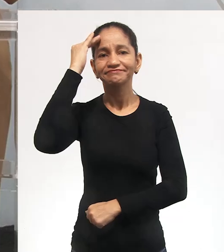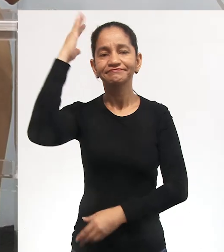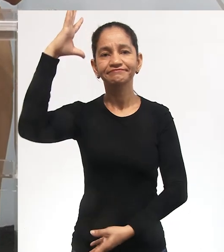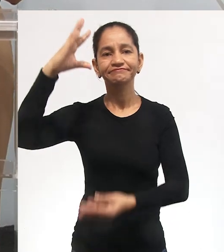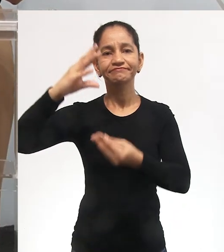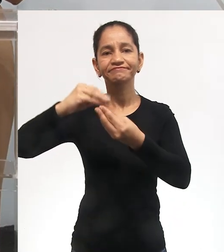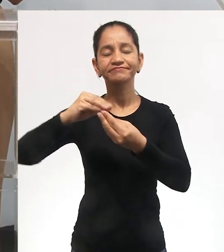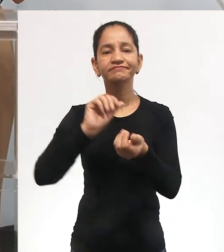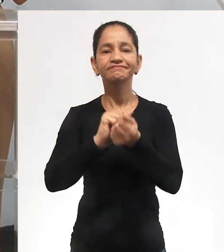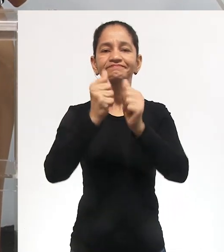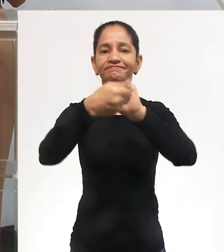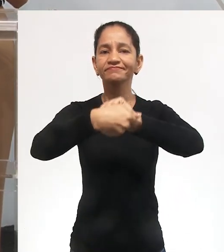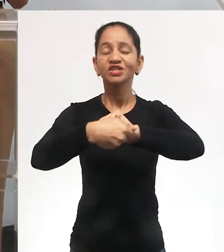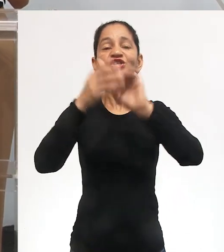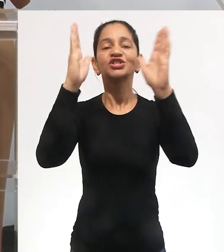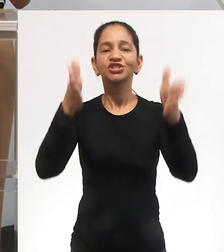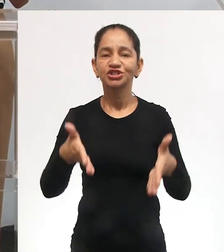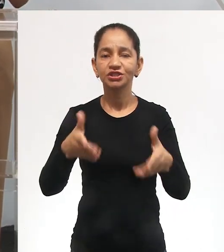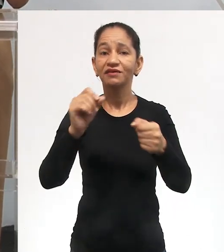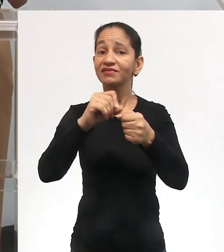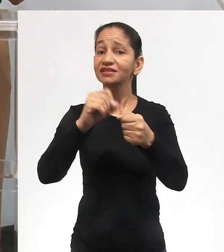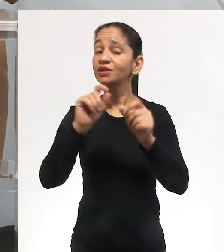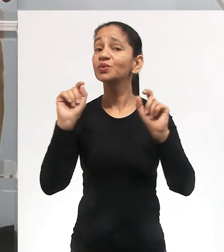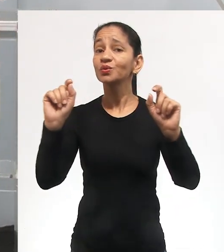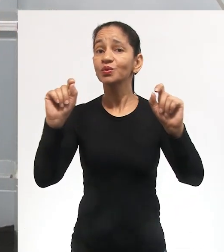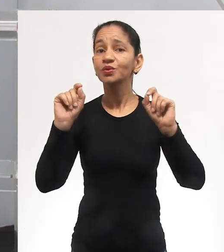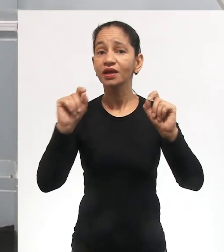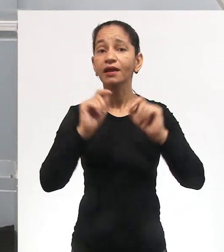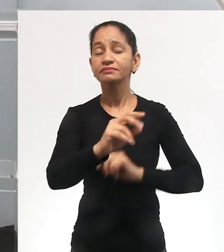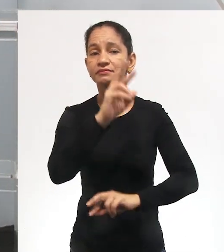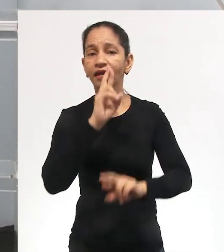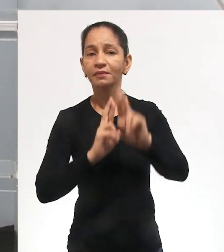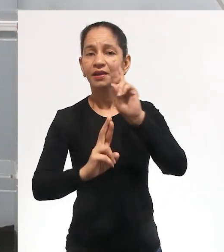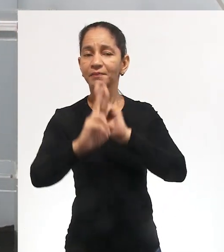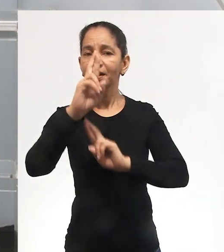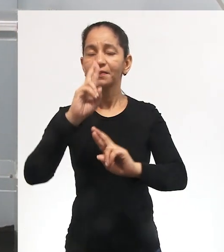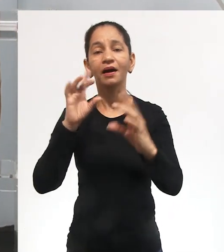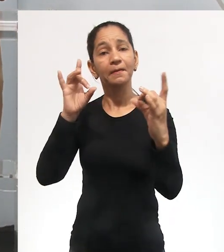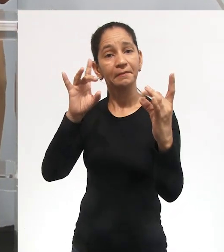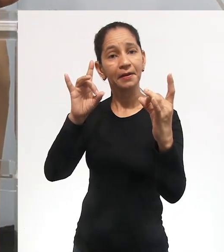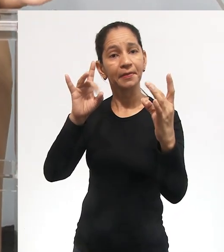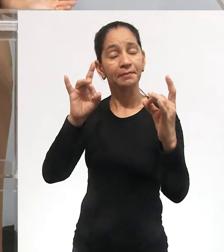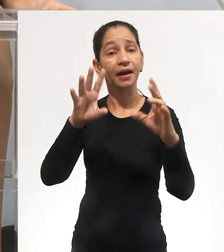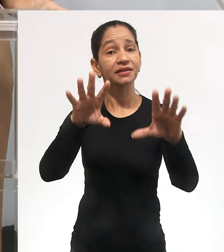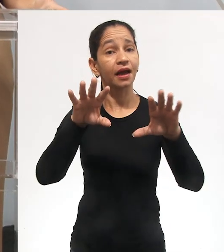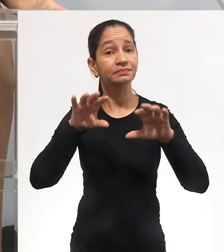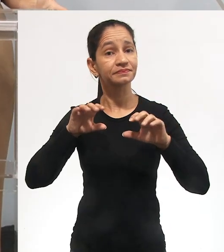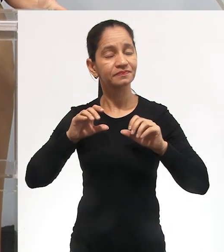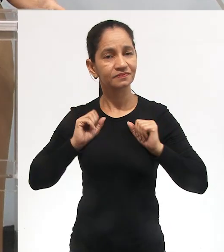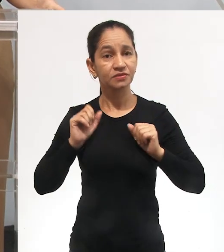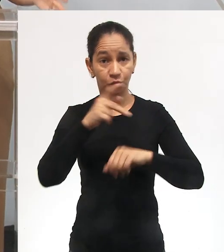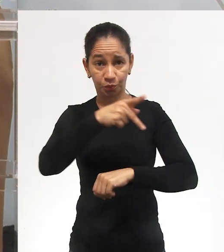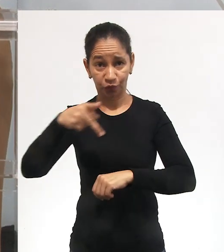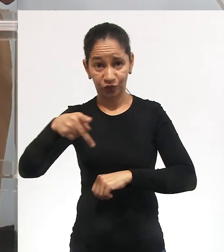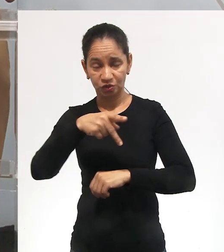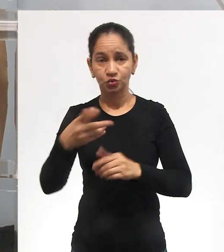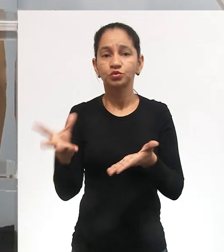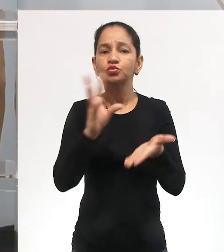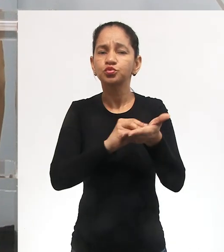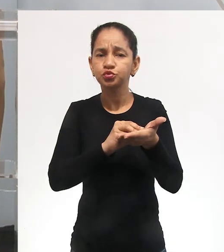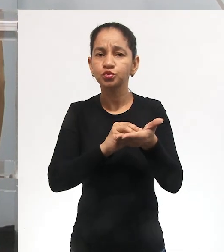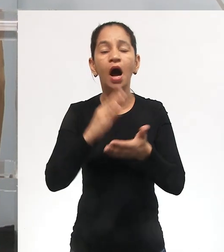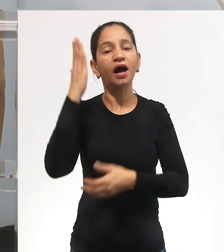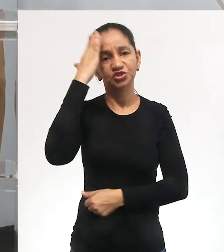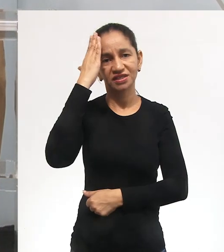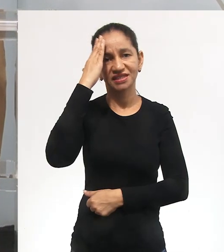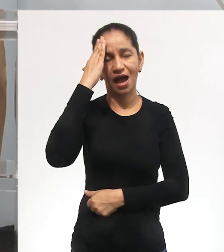ser modificado, ele nada mais está fazendo do que receber o feedback desse aluno. Na hora que ele